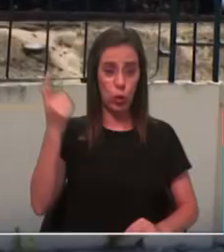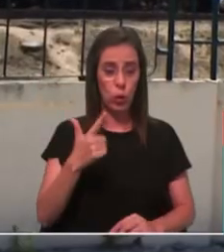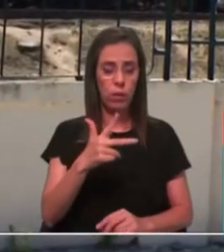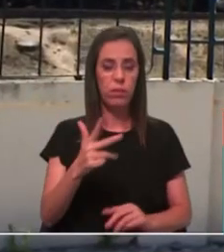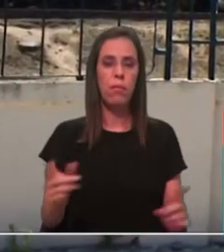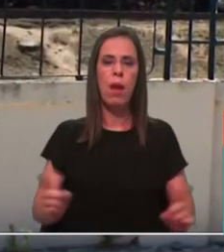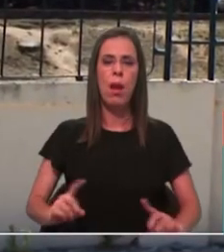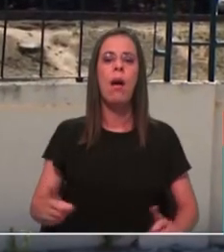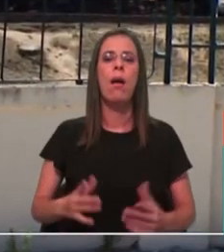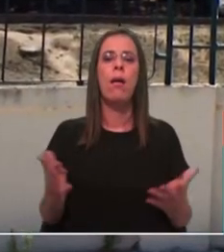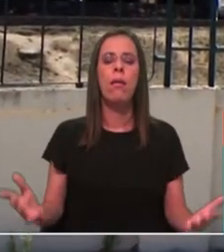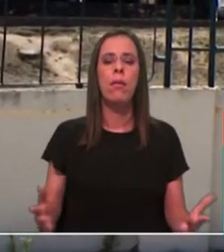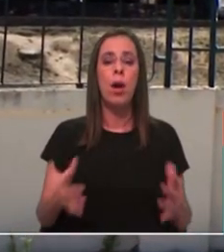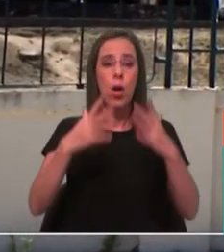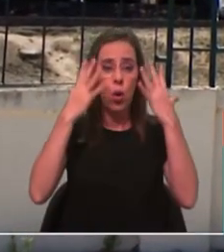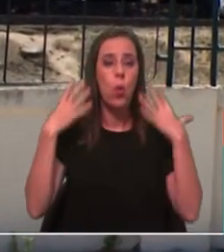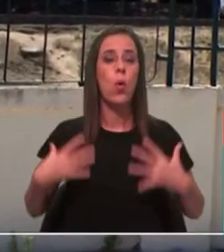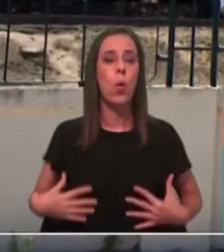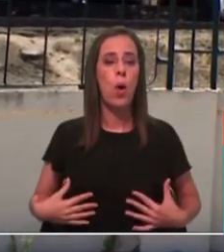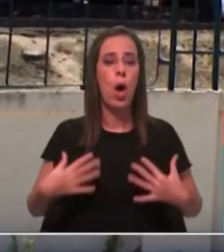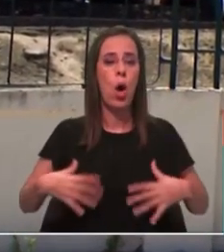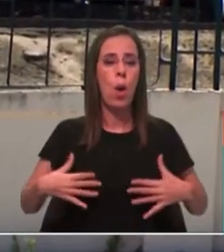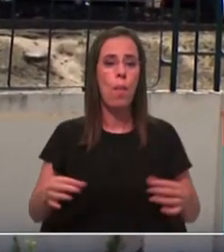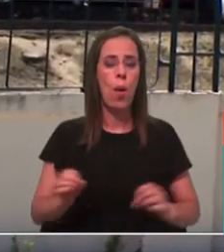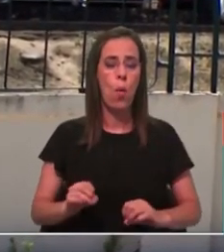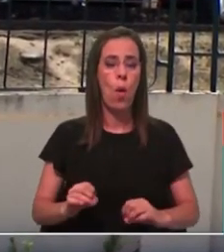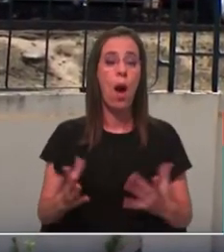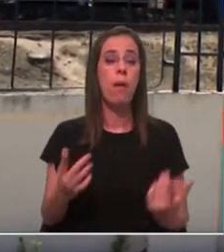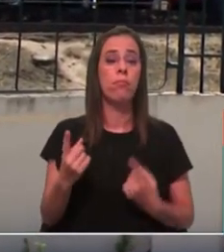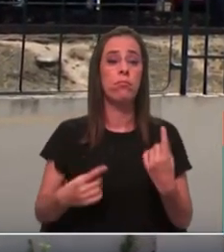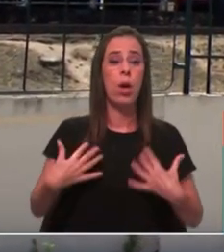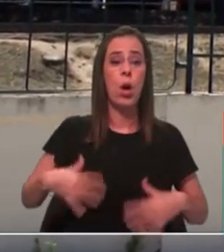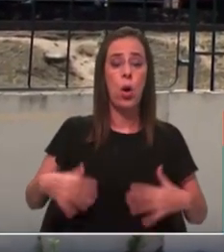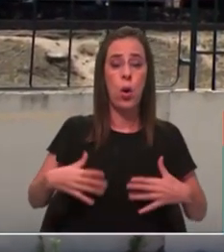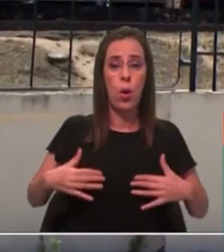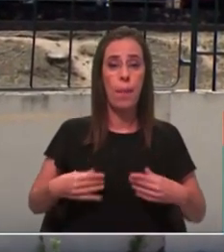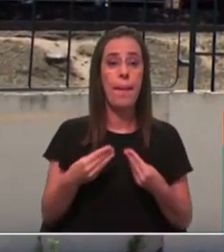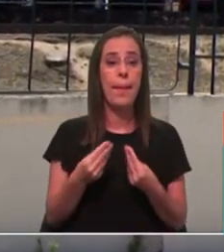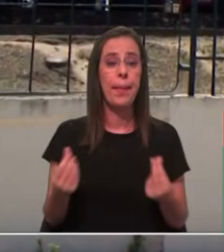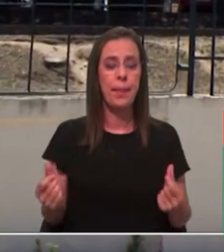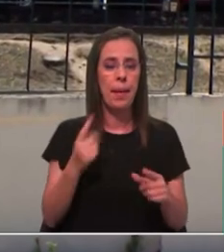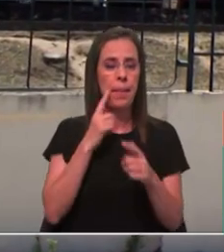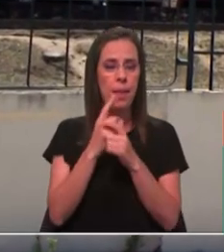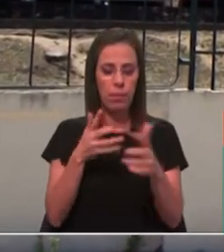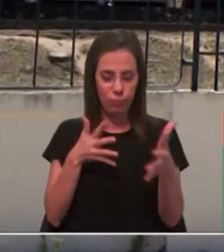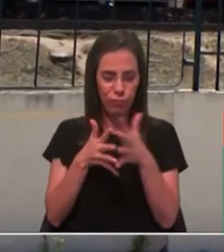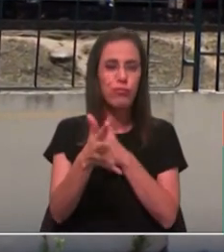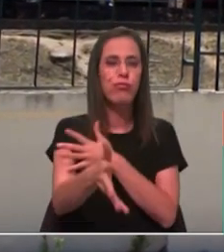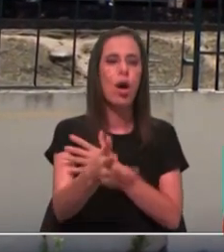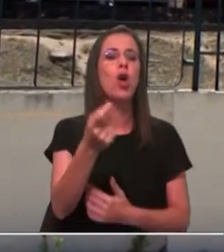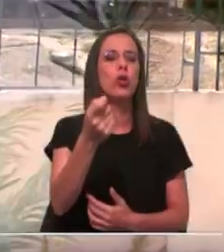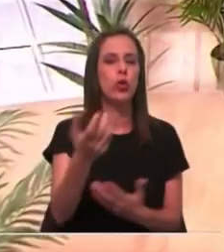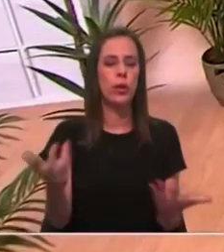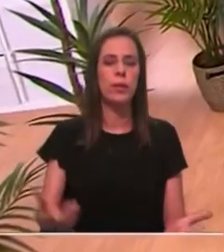sol. Não, até porque há partes do corpo que não estão com roupa, mas mesmo alguma roupa, especialmente a mais fina, deixa passar alguma